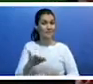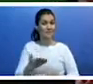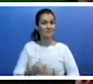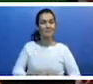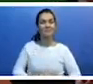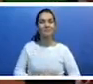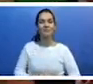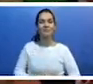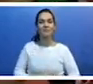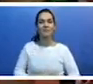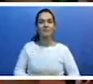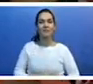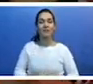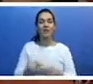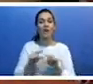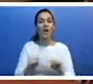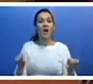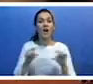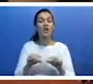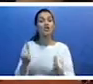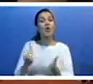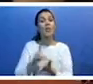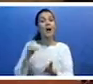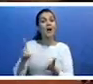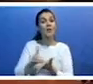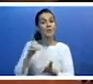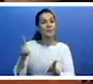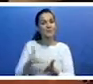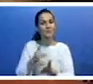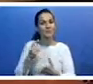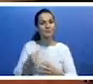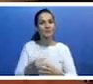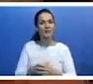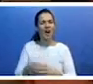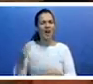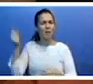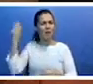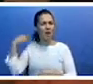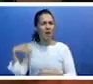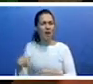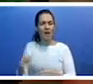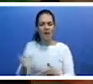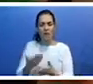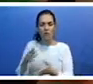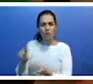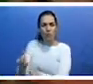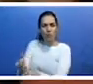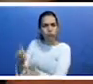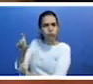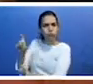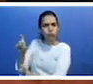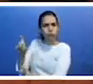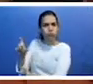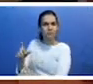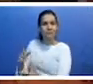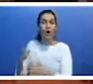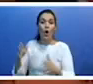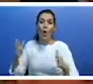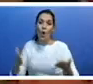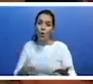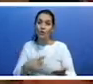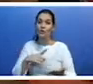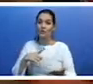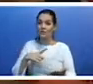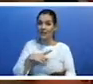Os verbetes de dicionário, as enciclopédias, né? Antigamente utilizava muito enciclopédia, hoje já temos as